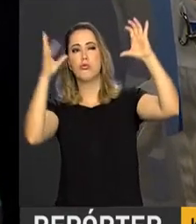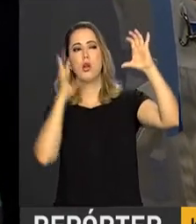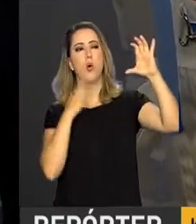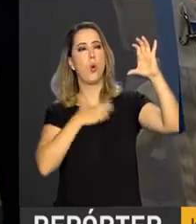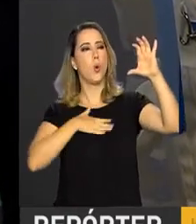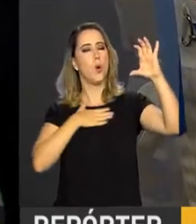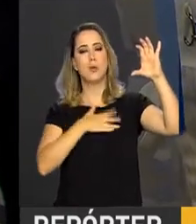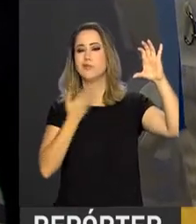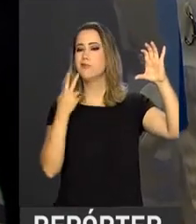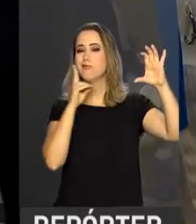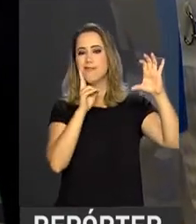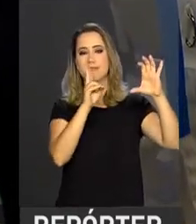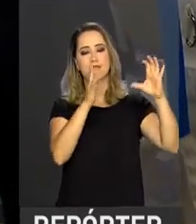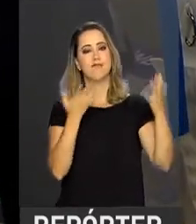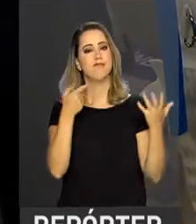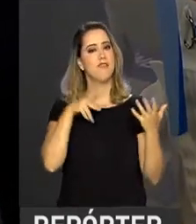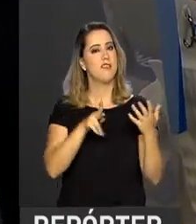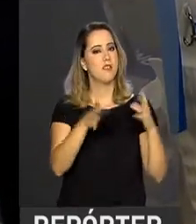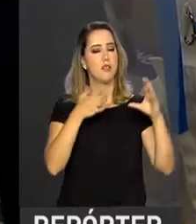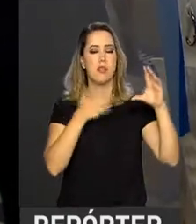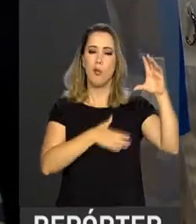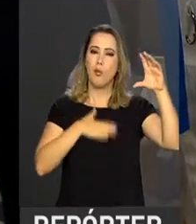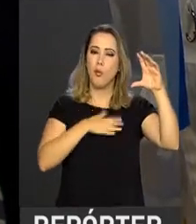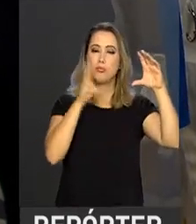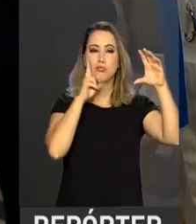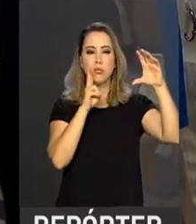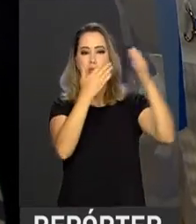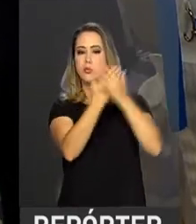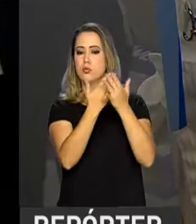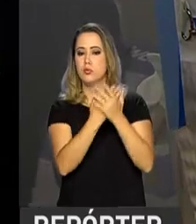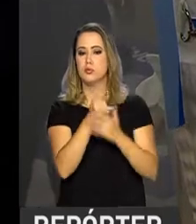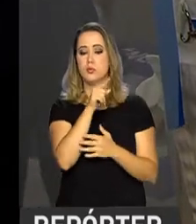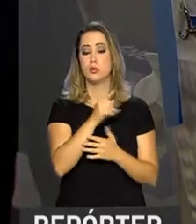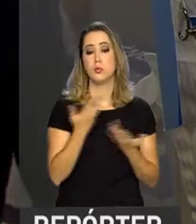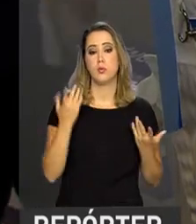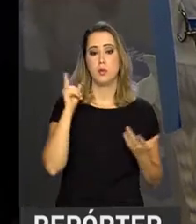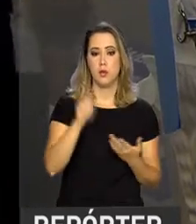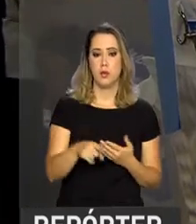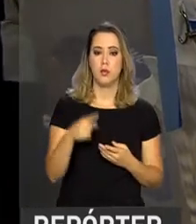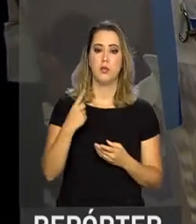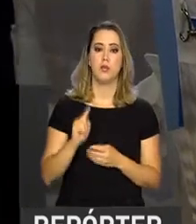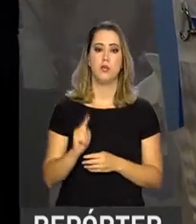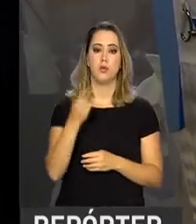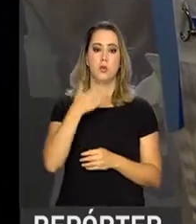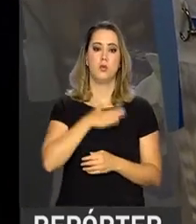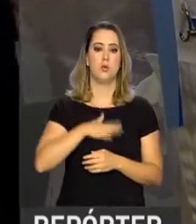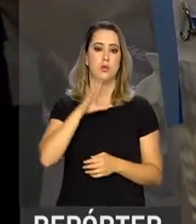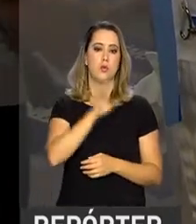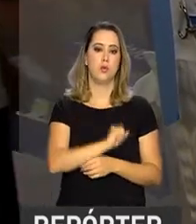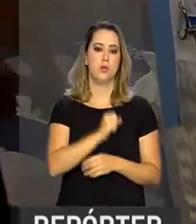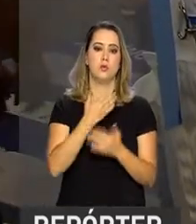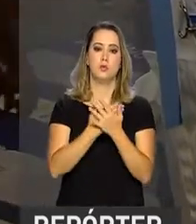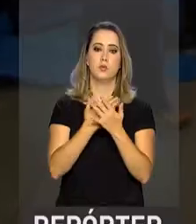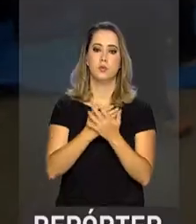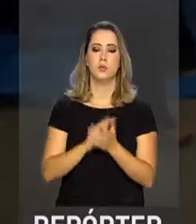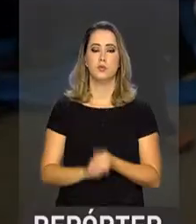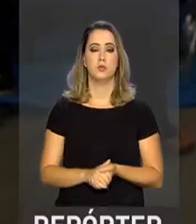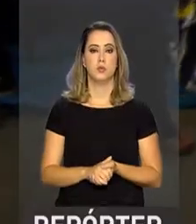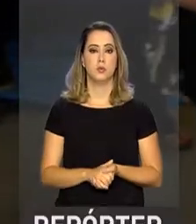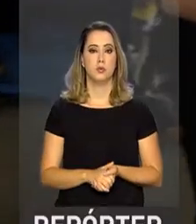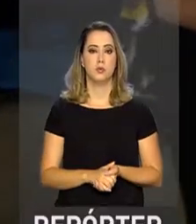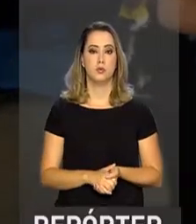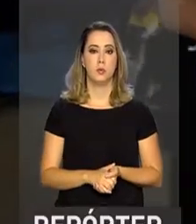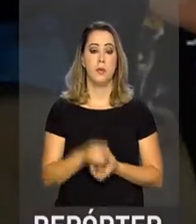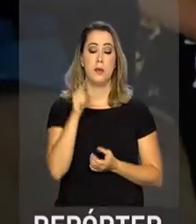muita atenção. Eu sempre gostei de estudar muito sobre isso. Né? A toque é uma das coisas que eu mais amo estudar na escola.